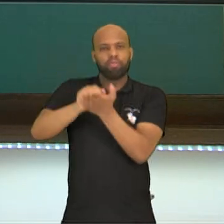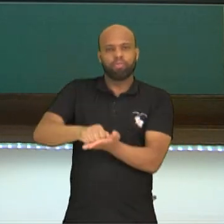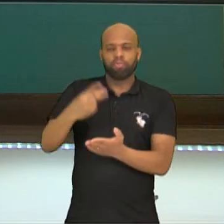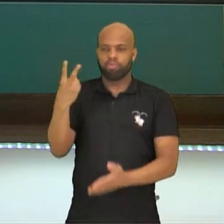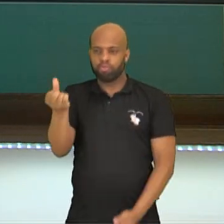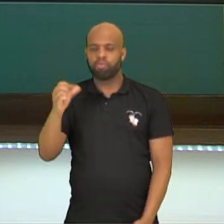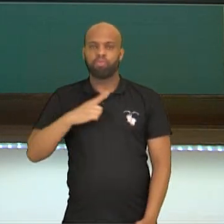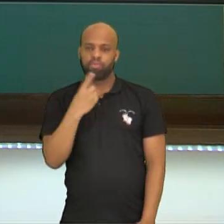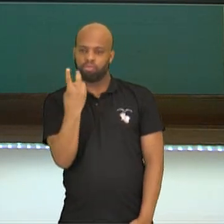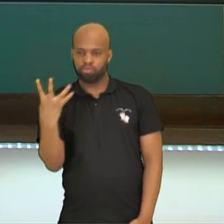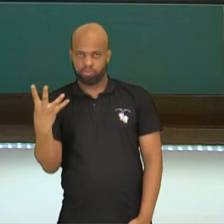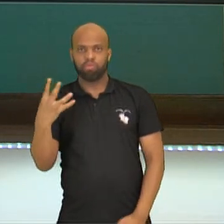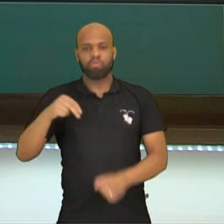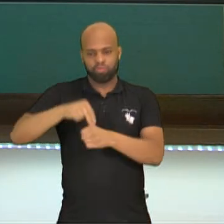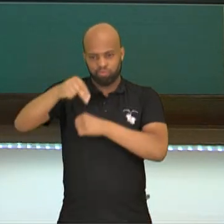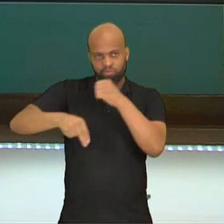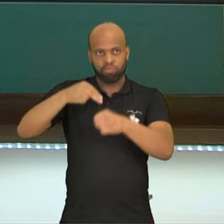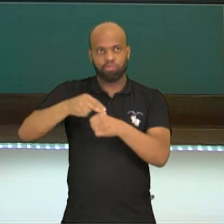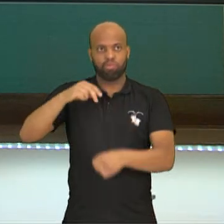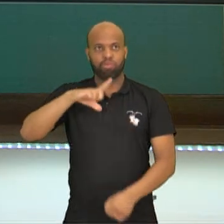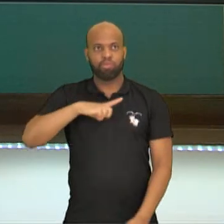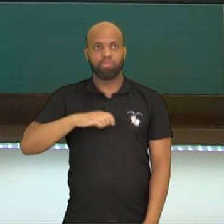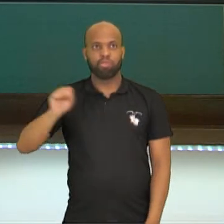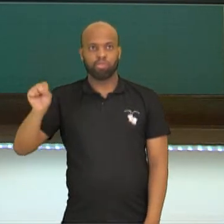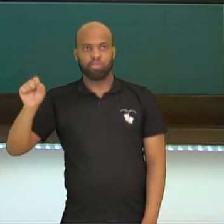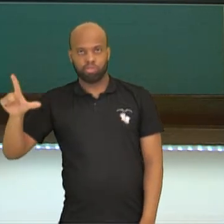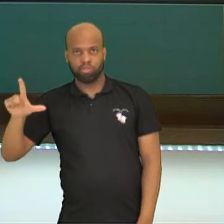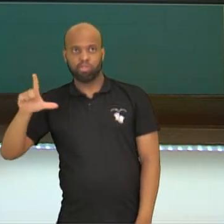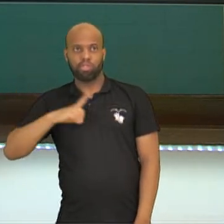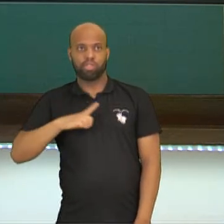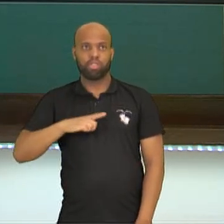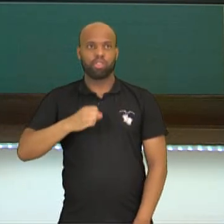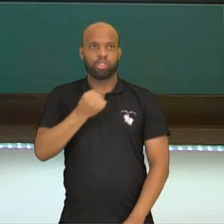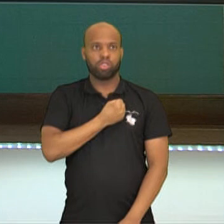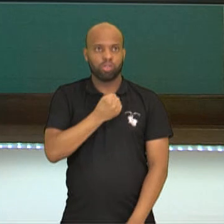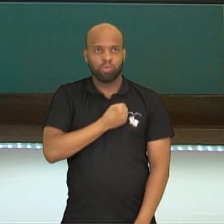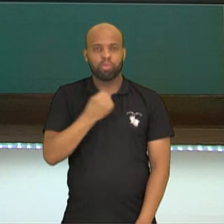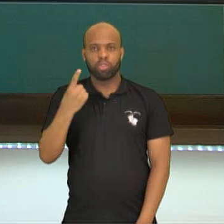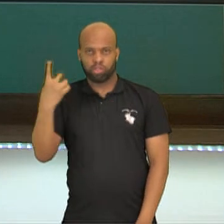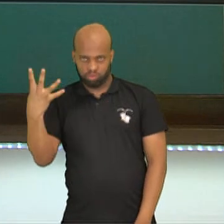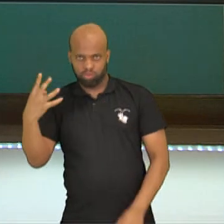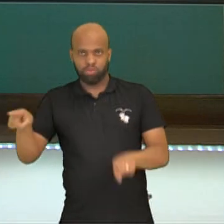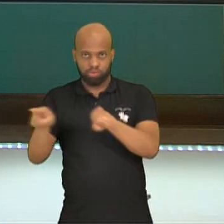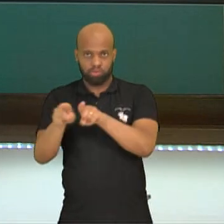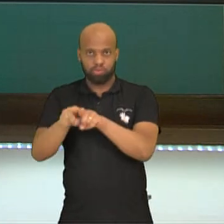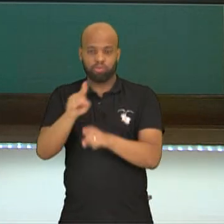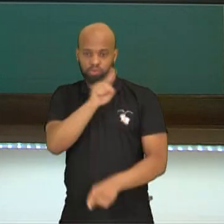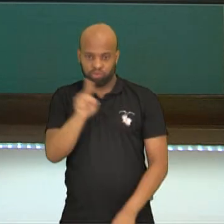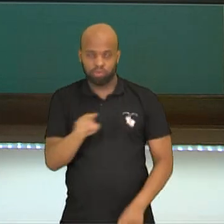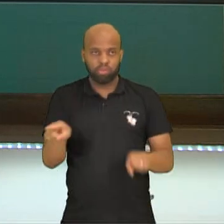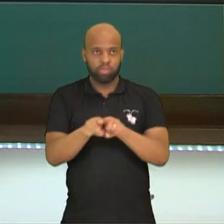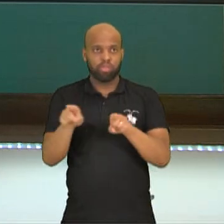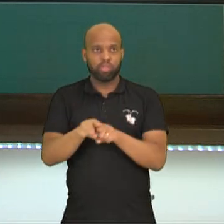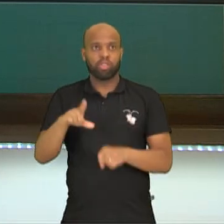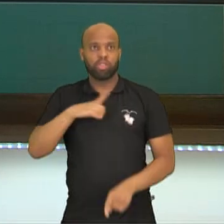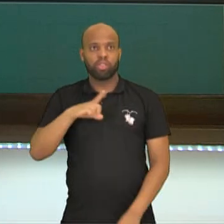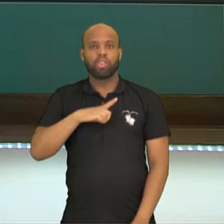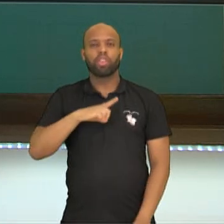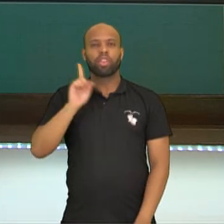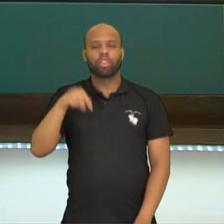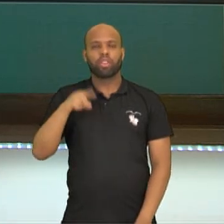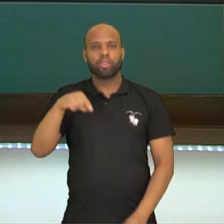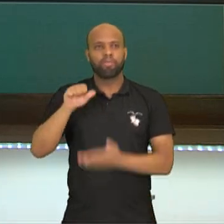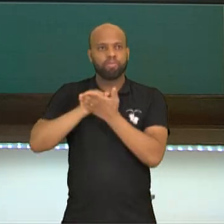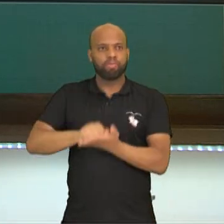14 nêutrons. O silício de número atômico 14, massa 28, também tem 14 nêutrons. Então esse parzinho aqui